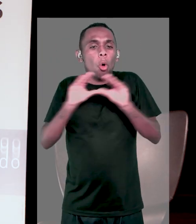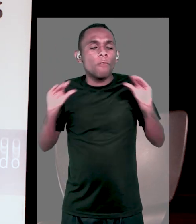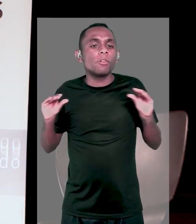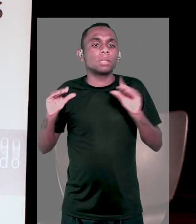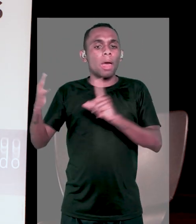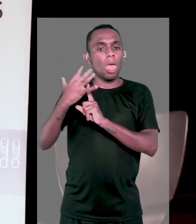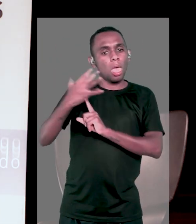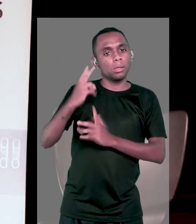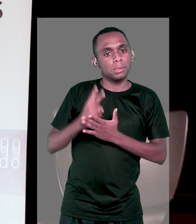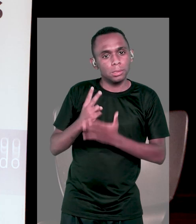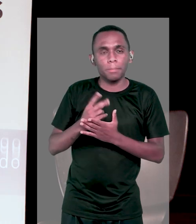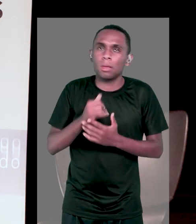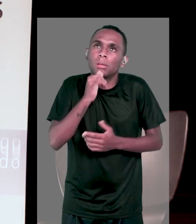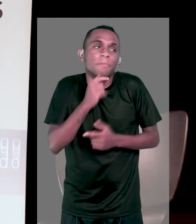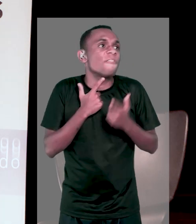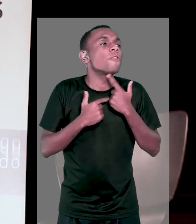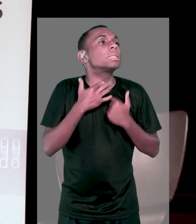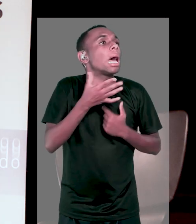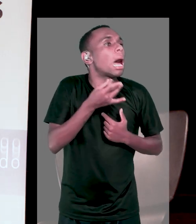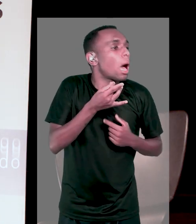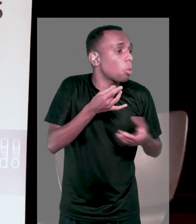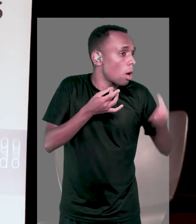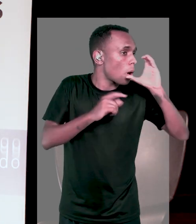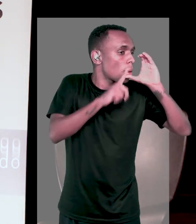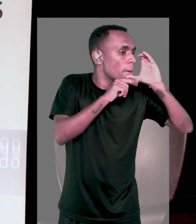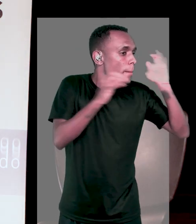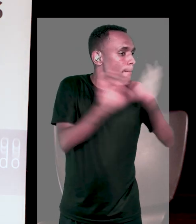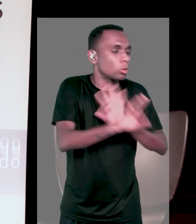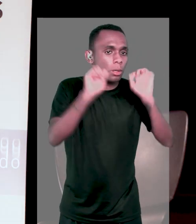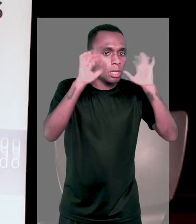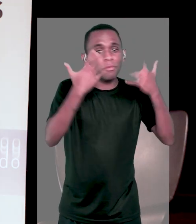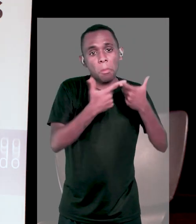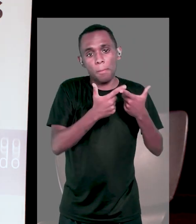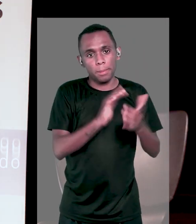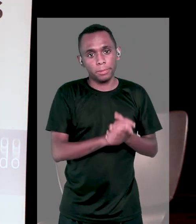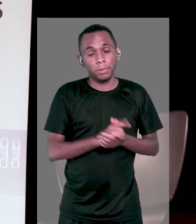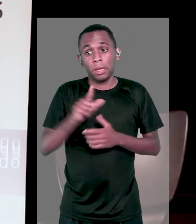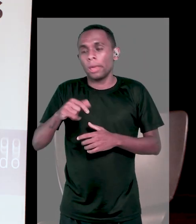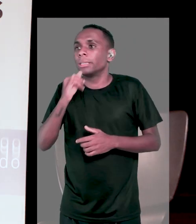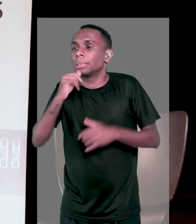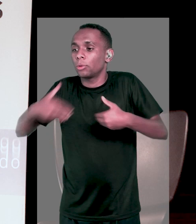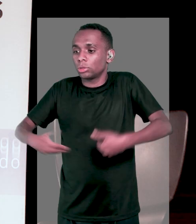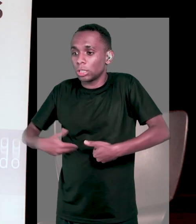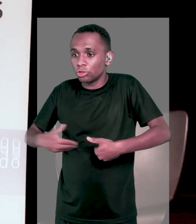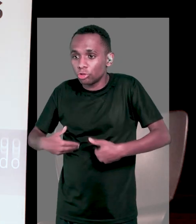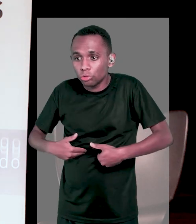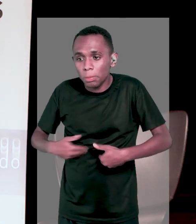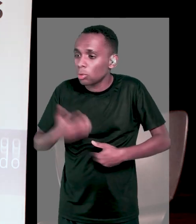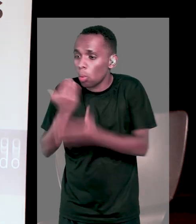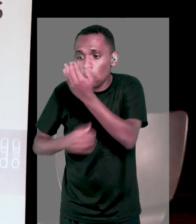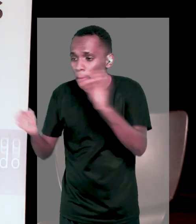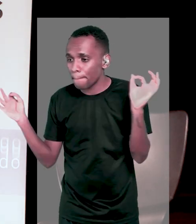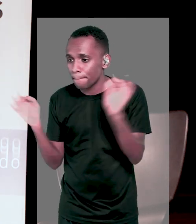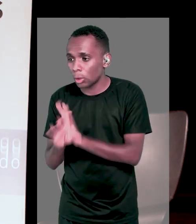é totalmente diferente no domínio exclusivo da sensibilidade que estamos tratando a satisfação